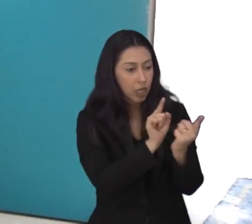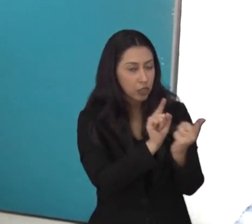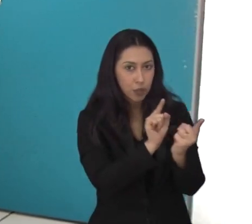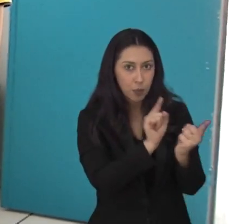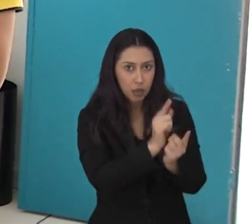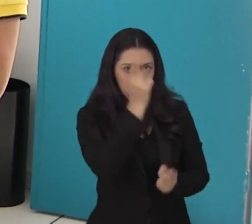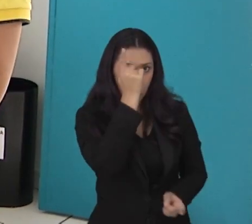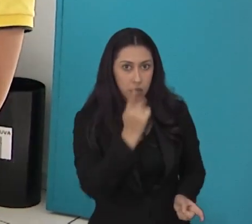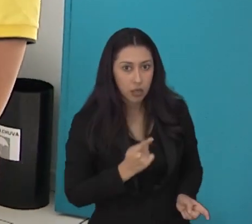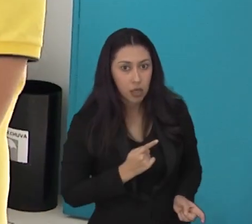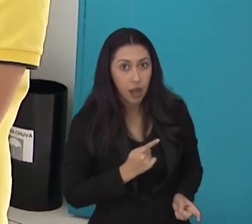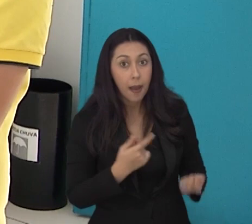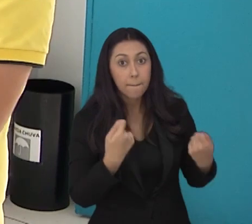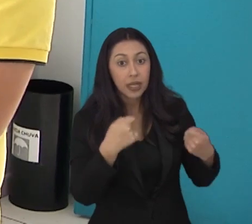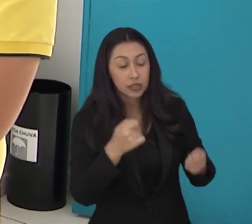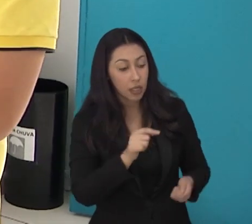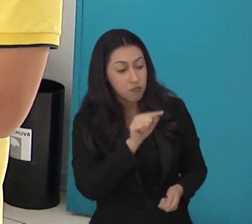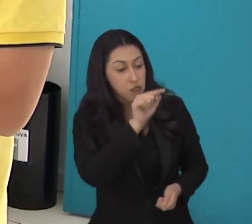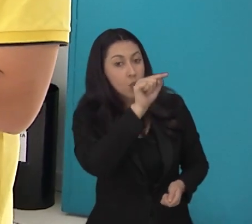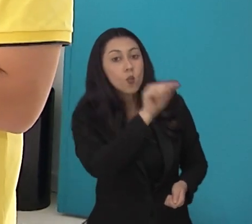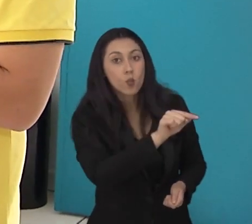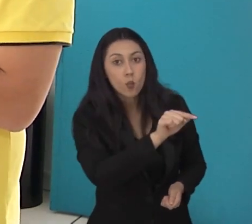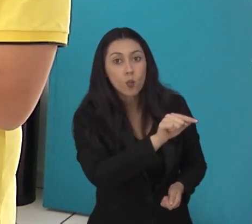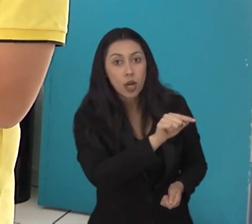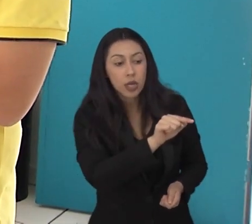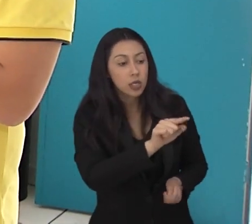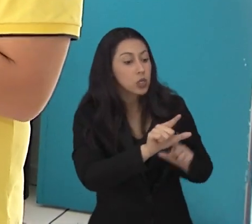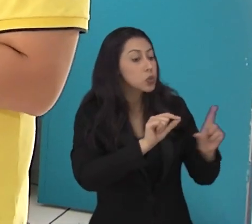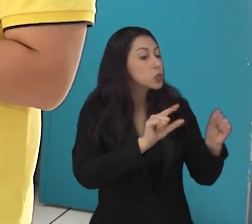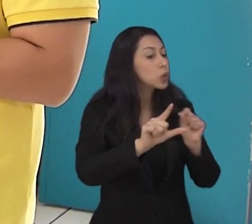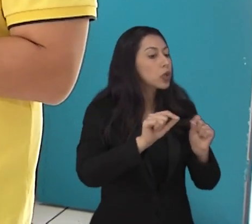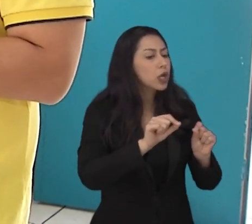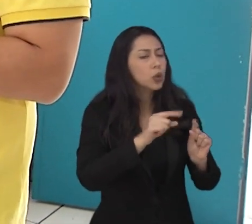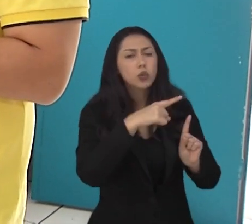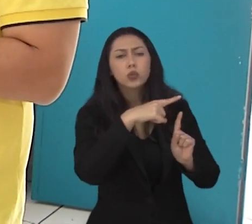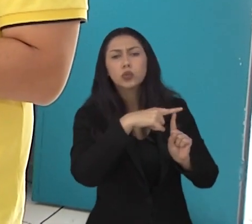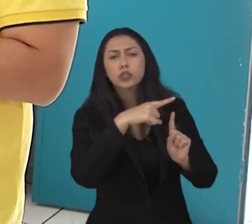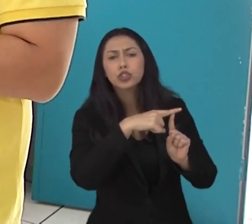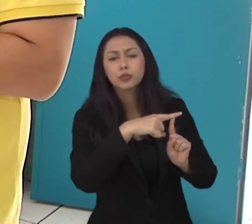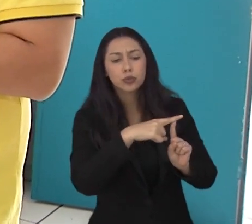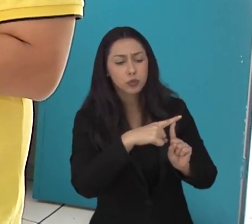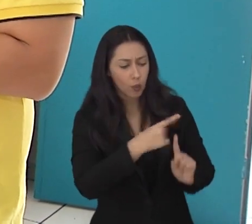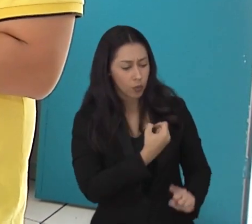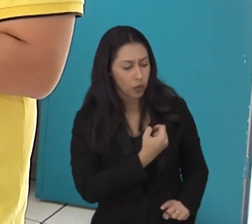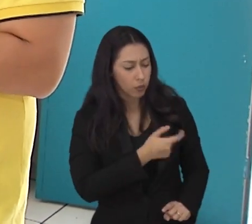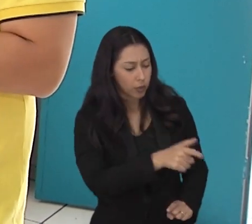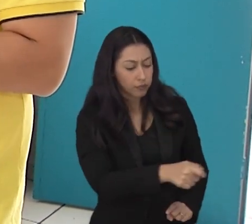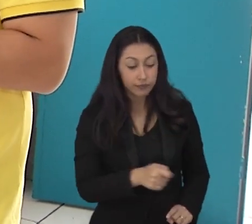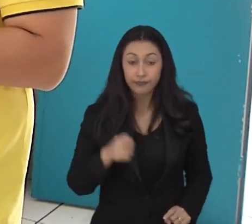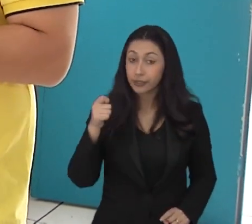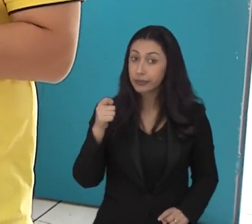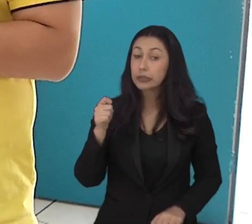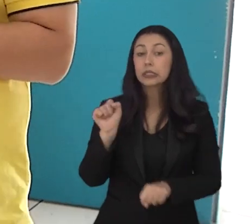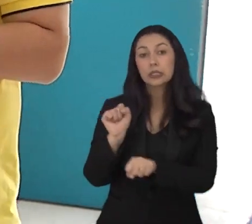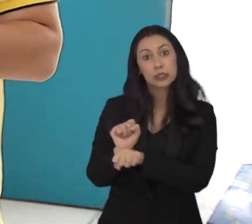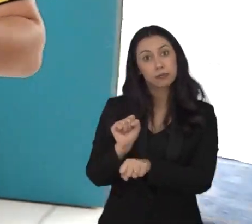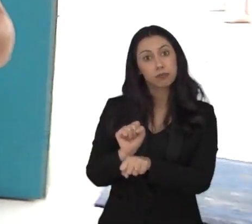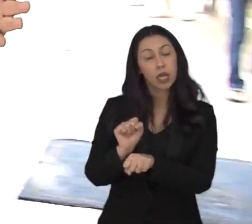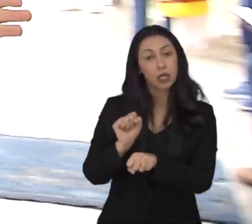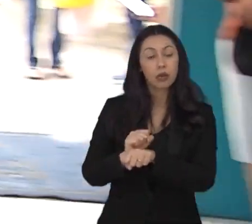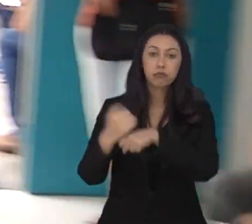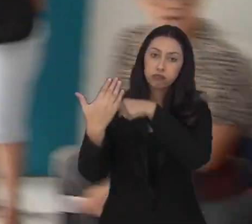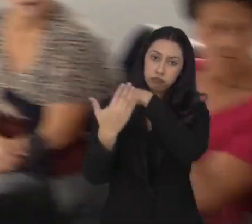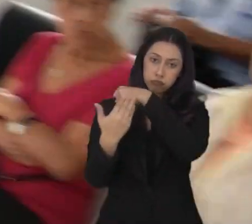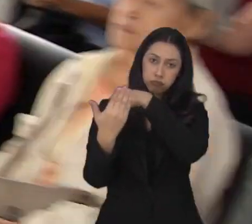de autoatendimento. Aqui a pessoa deve clicar em hipodermia, escolher o tipo de senha, retirar um número e